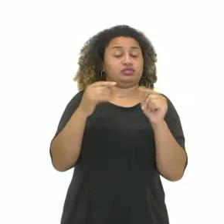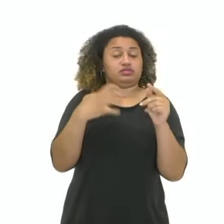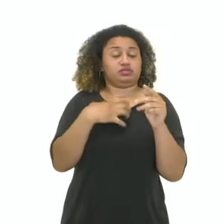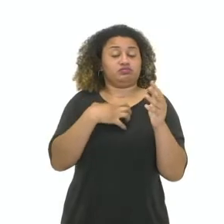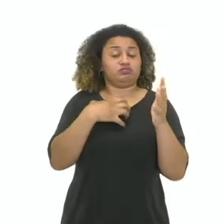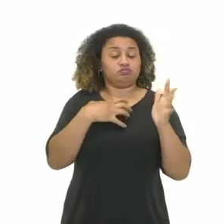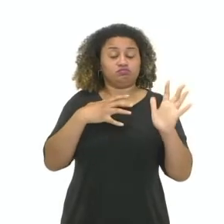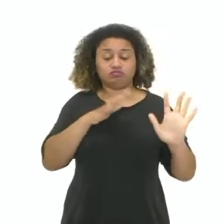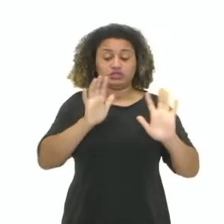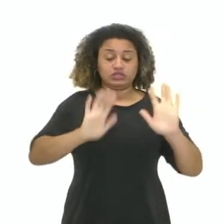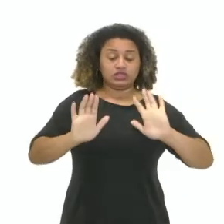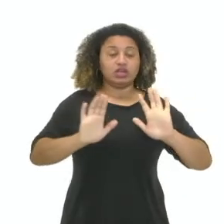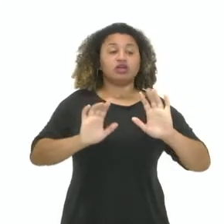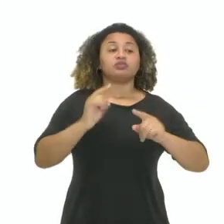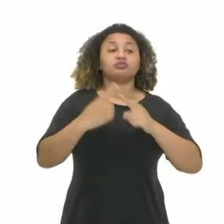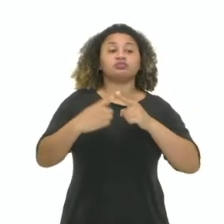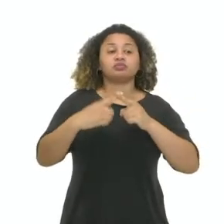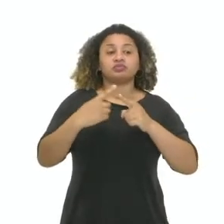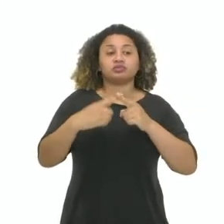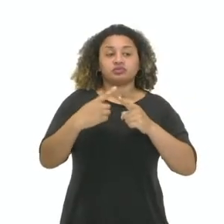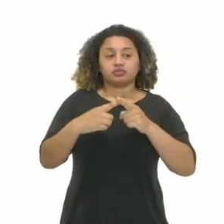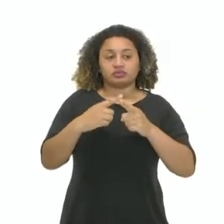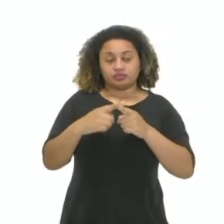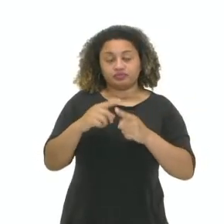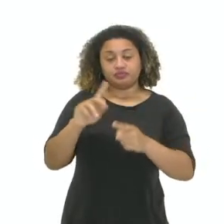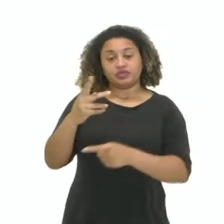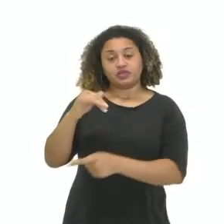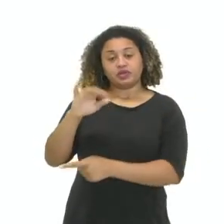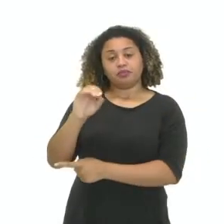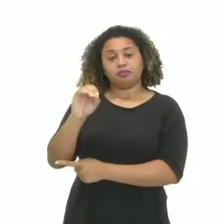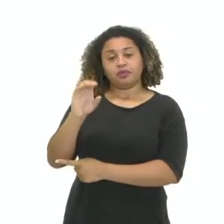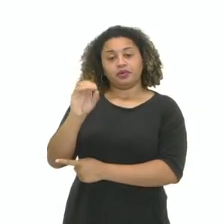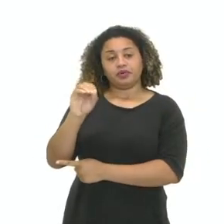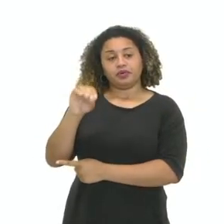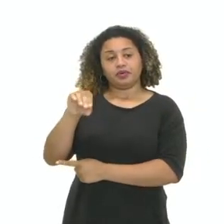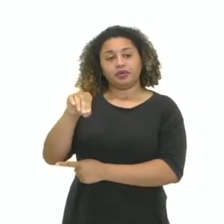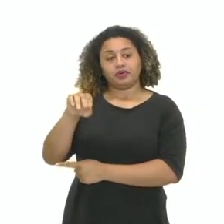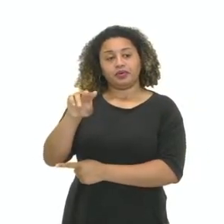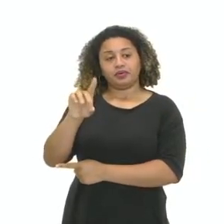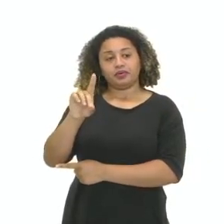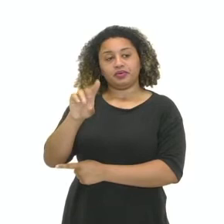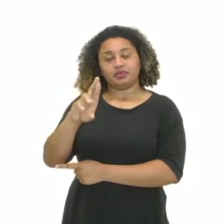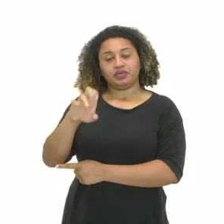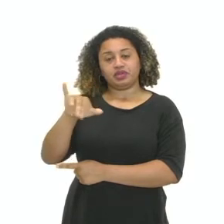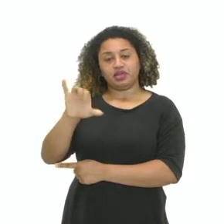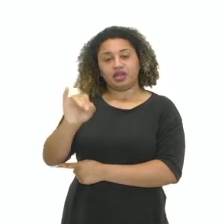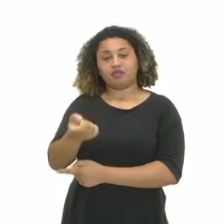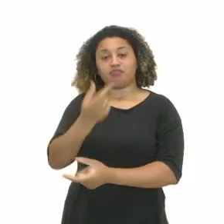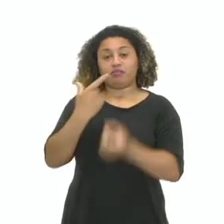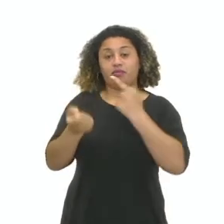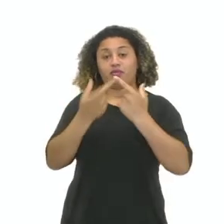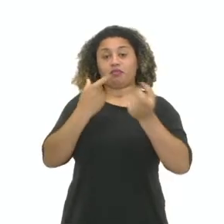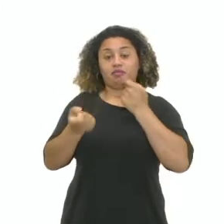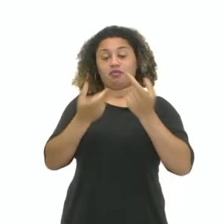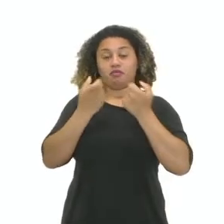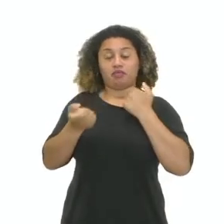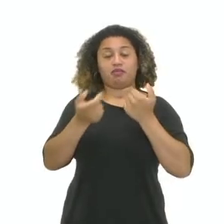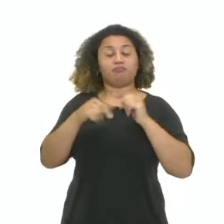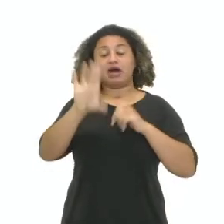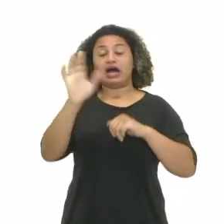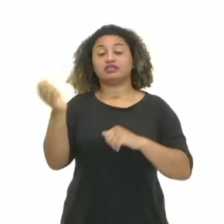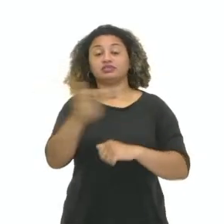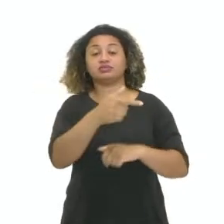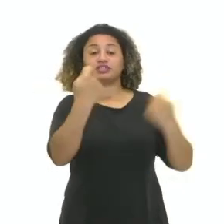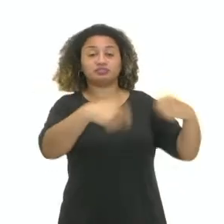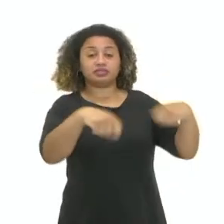anti-hipocondríaco, uma vez que o quê? O hipocondríaco, ele tende a se medicar muitas vezes mais do que necessário. Isso que